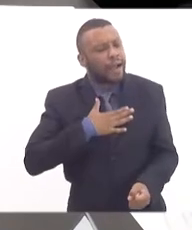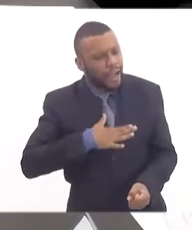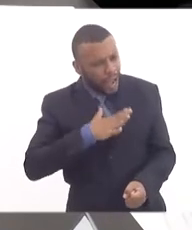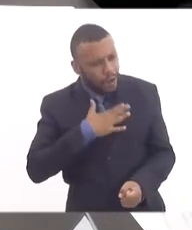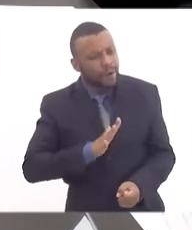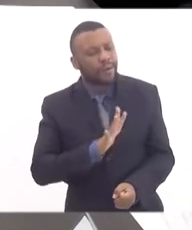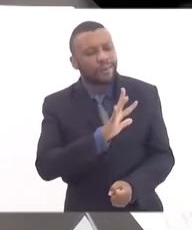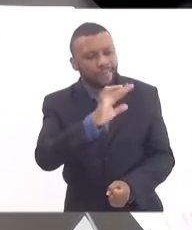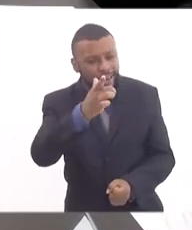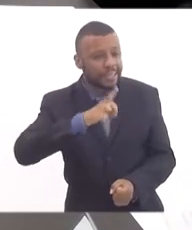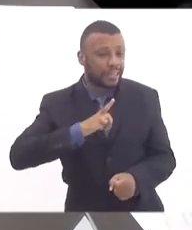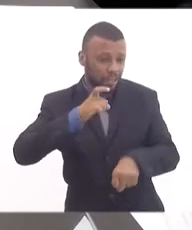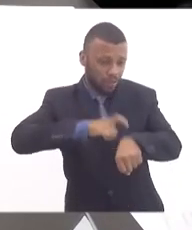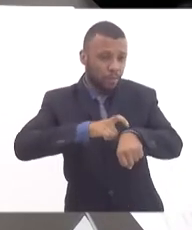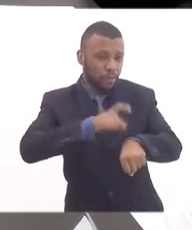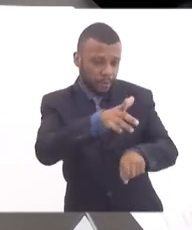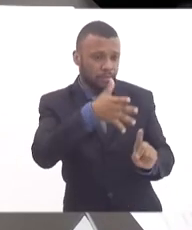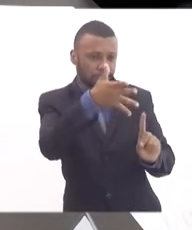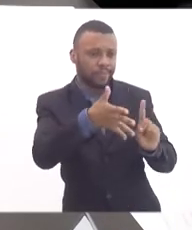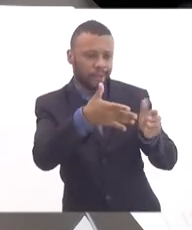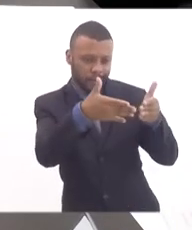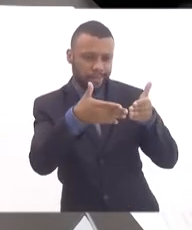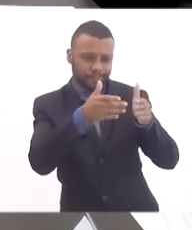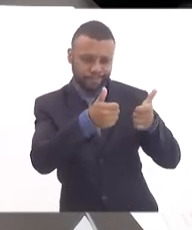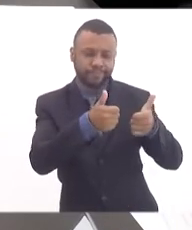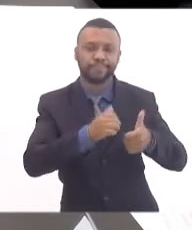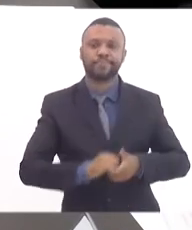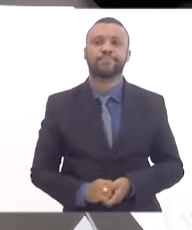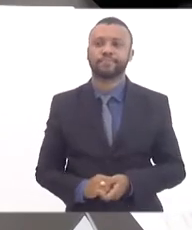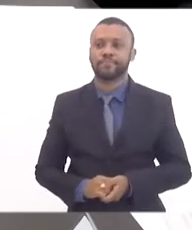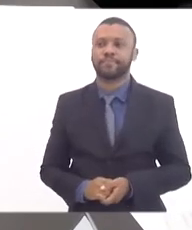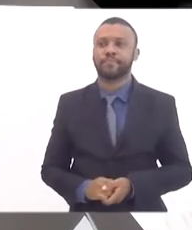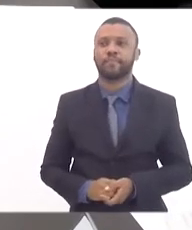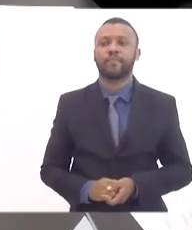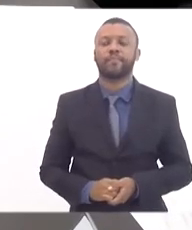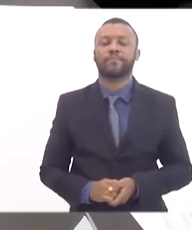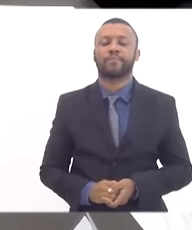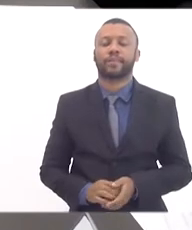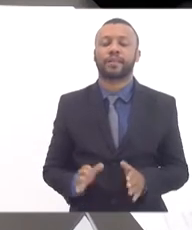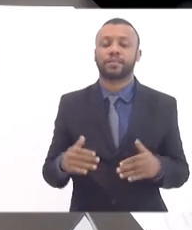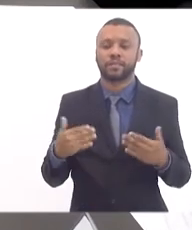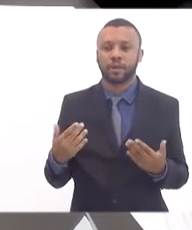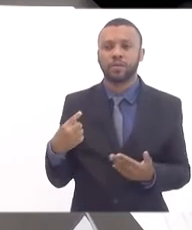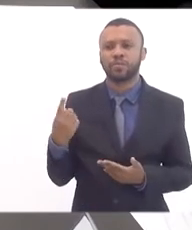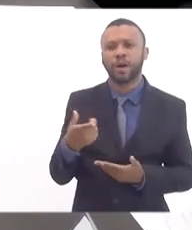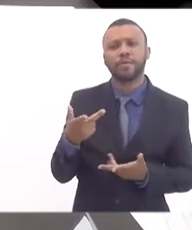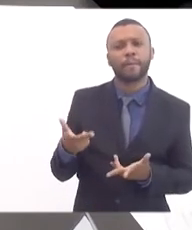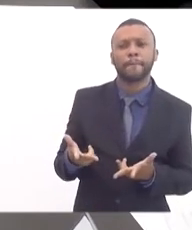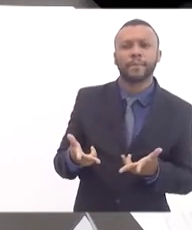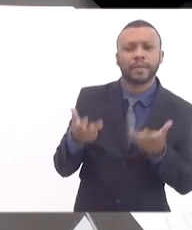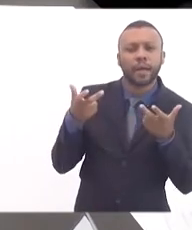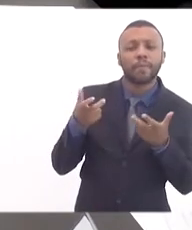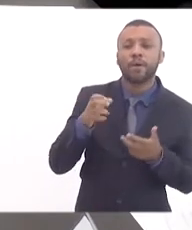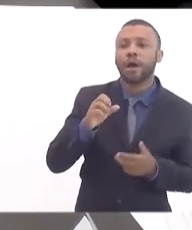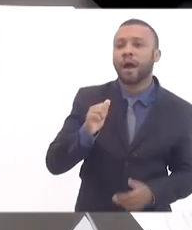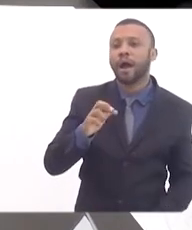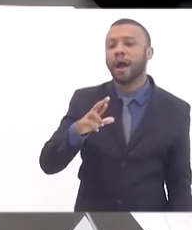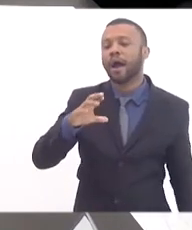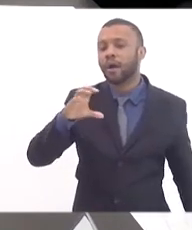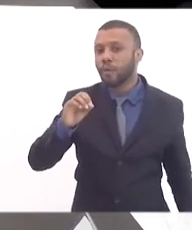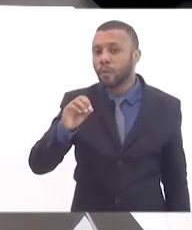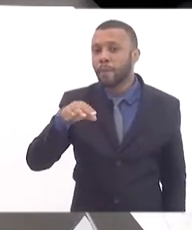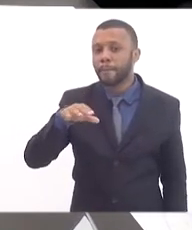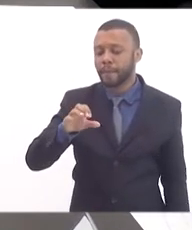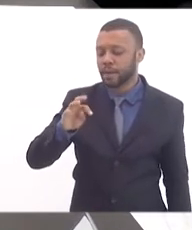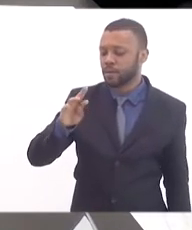vez o resultado da Marta Rocha gente enxerga o arco Metropolitano ali as suas áreas em